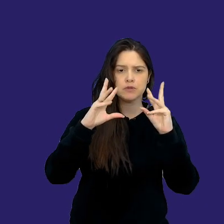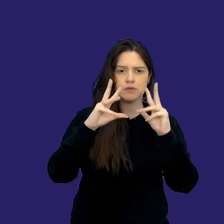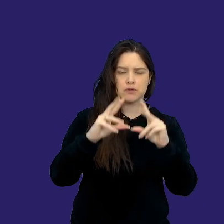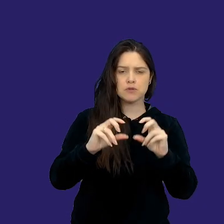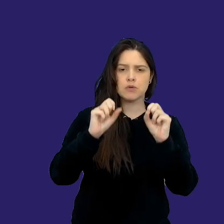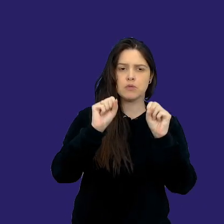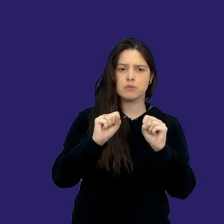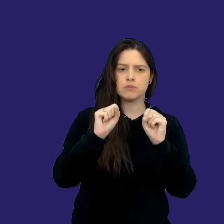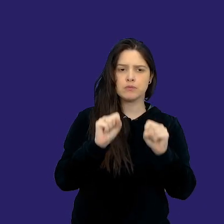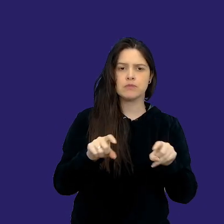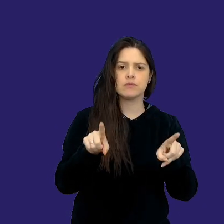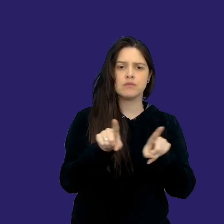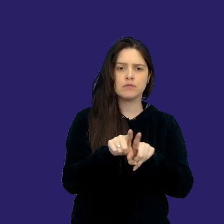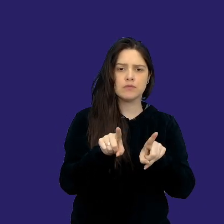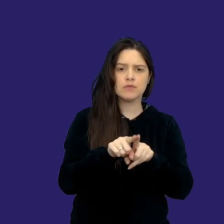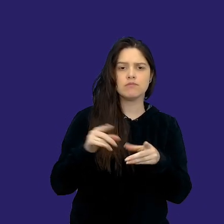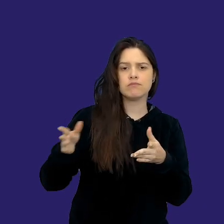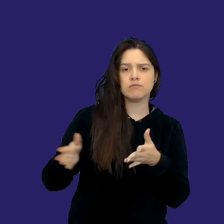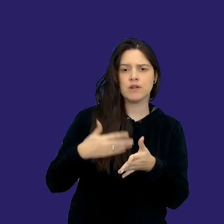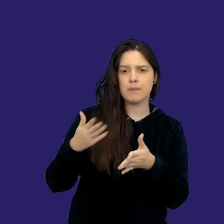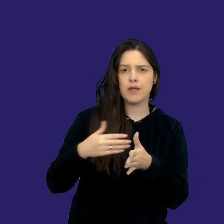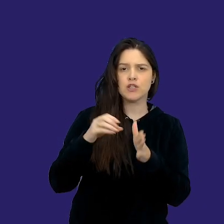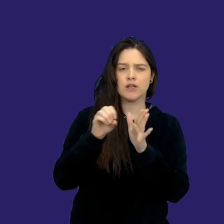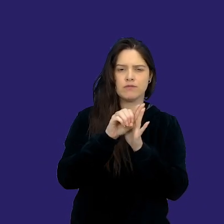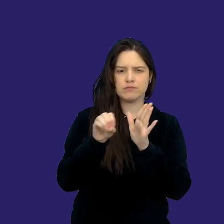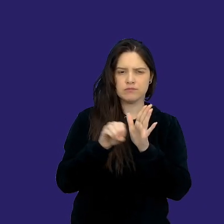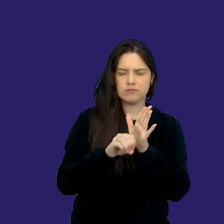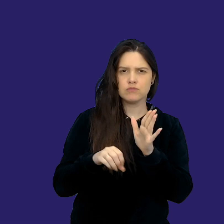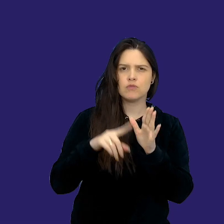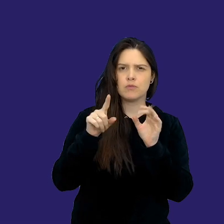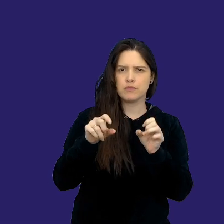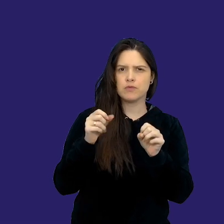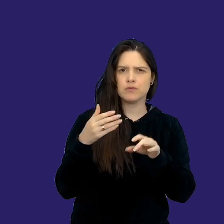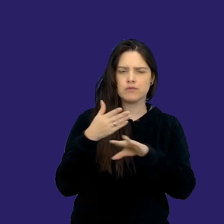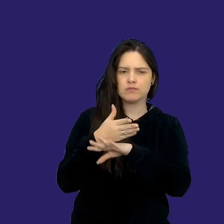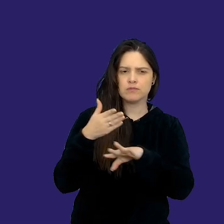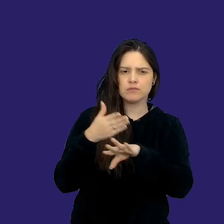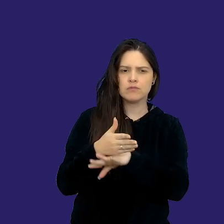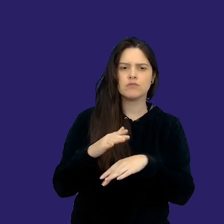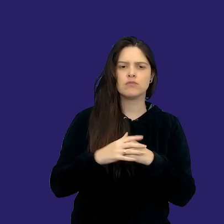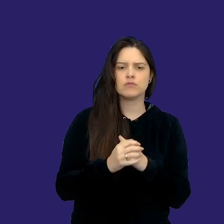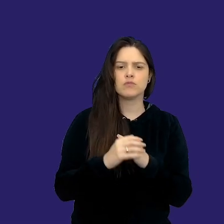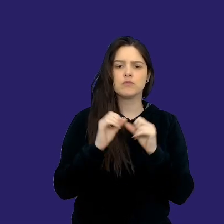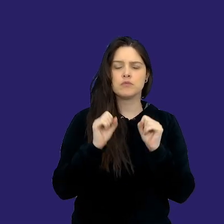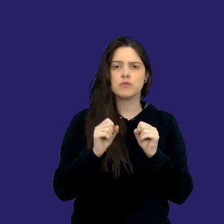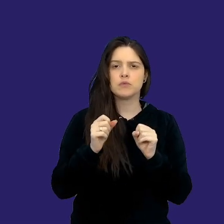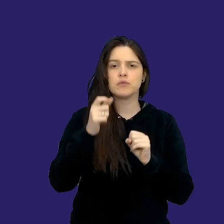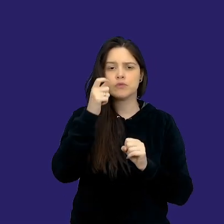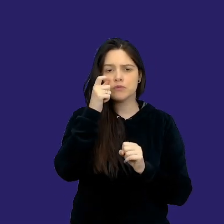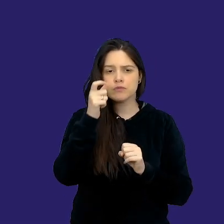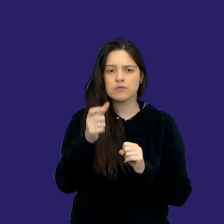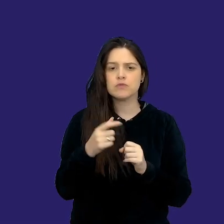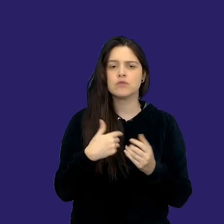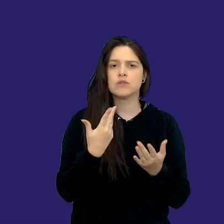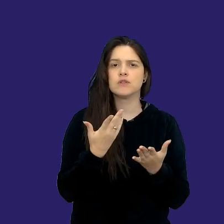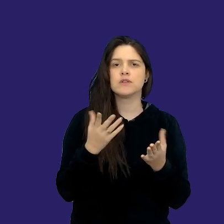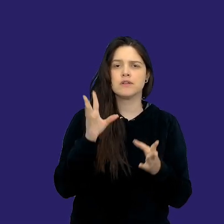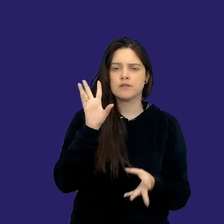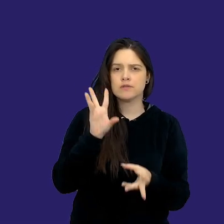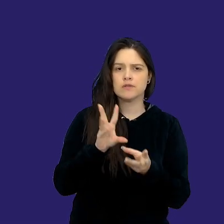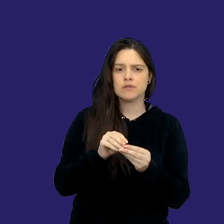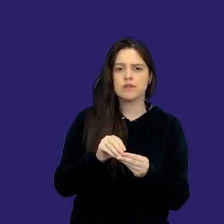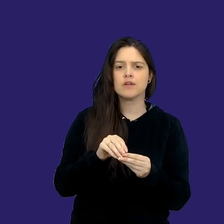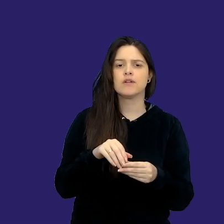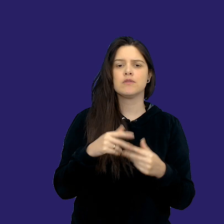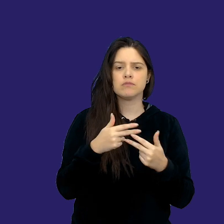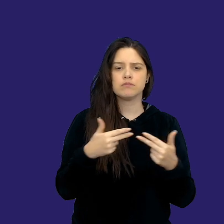esse material, eles estão lá na página da EFAP, basta você ou ir na página da EFAP, ou acessar os links que estão disponíveis nesse